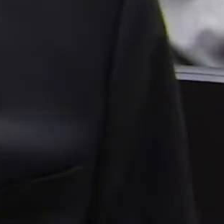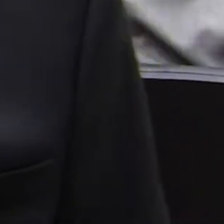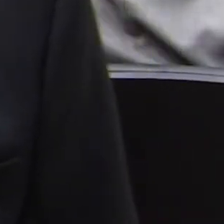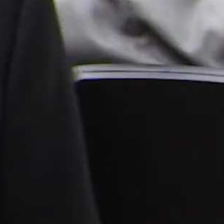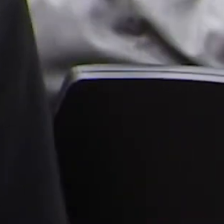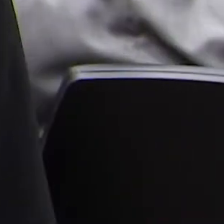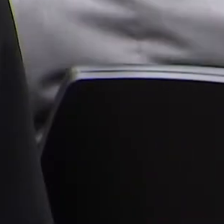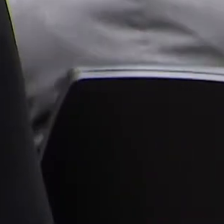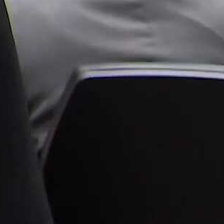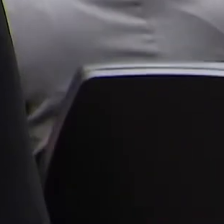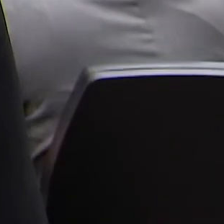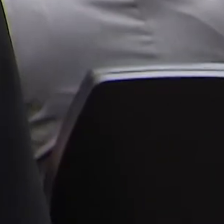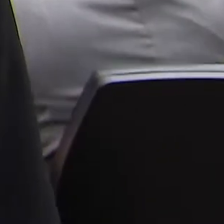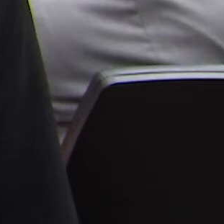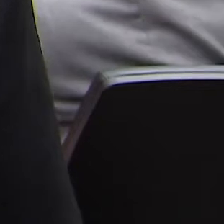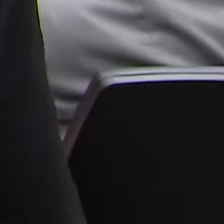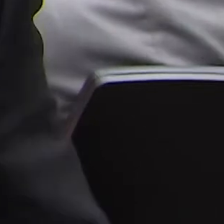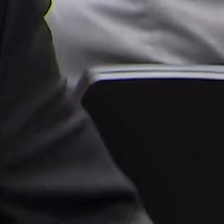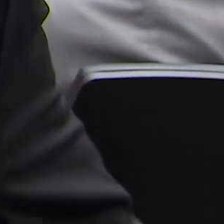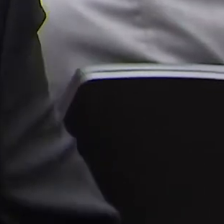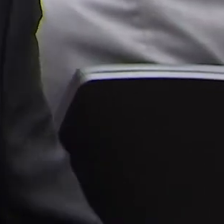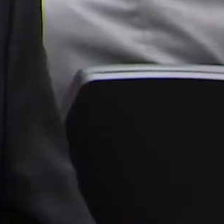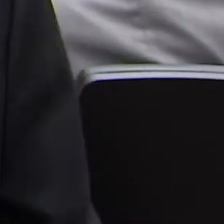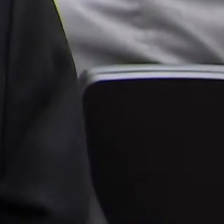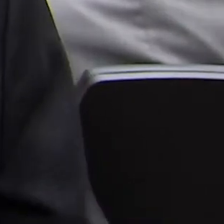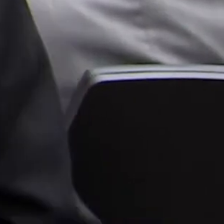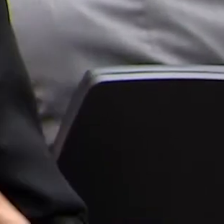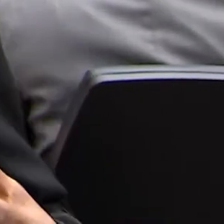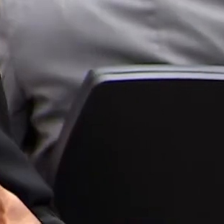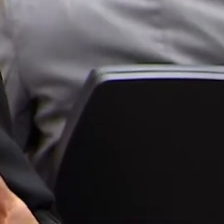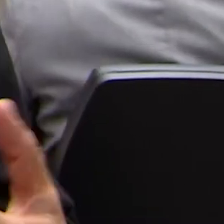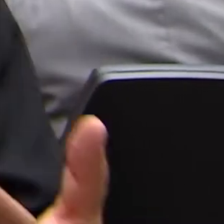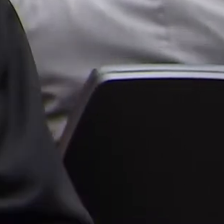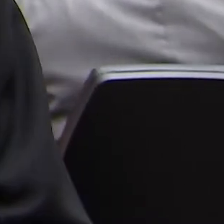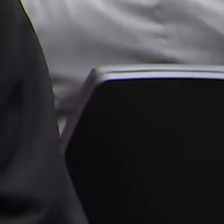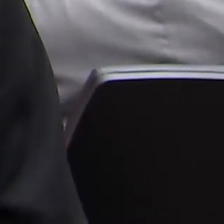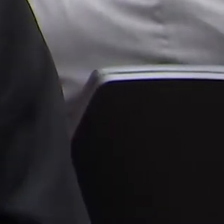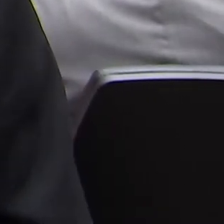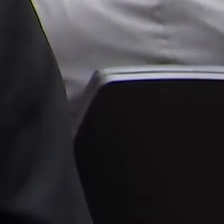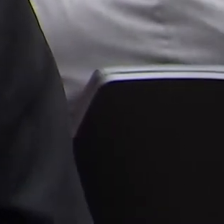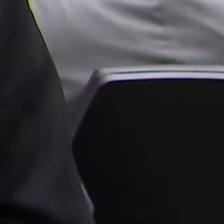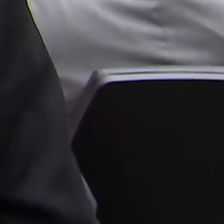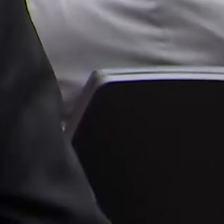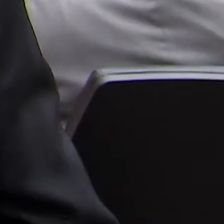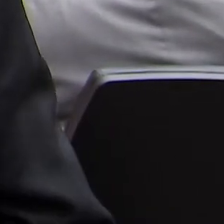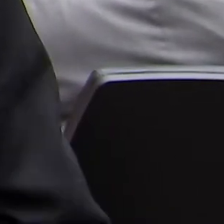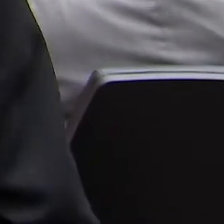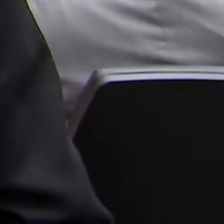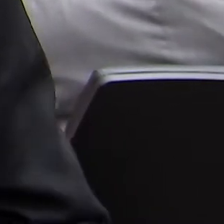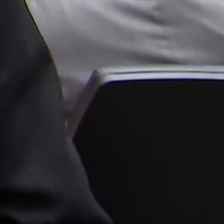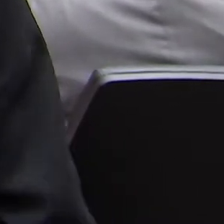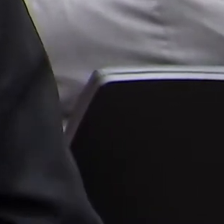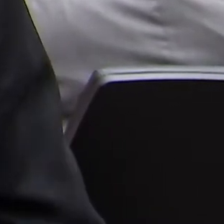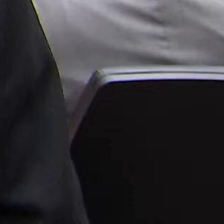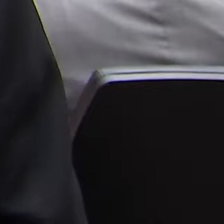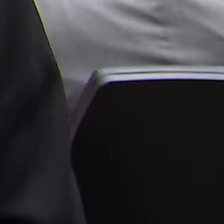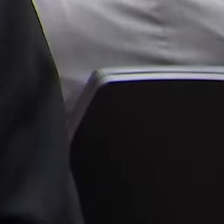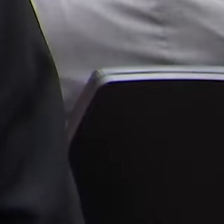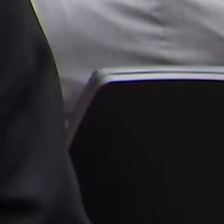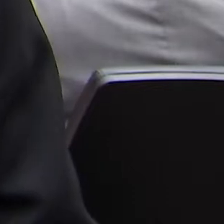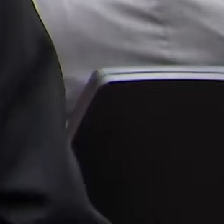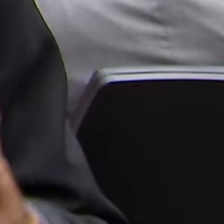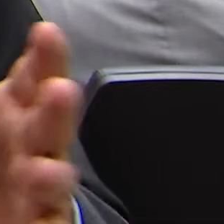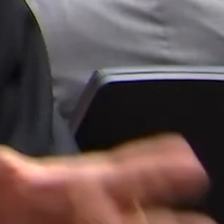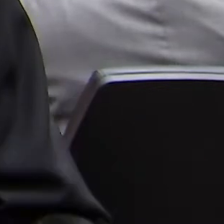não existe nenhum estabelecimento cartorial. É claro que na medida que você desloca parte da população que hoje procura esses